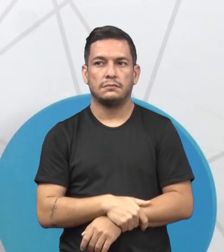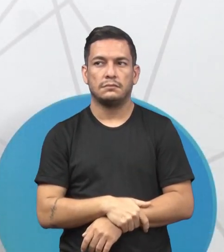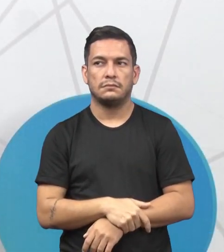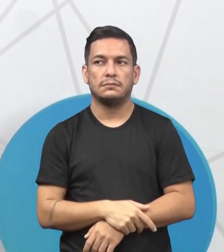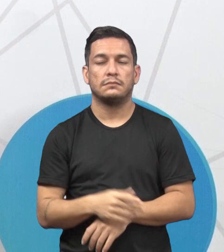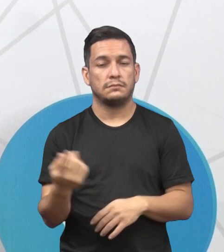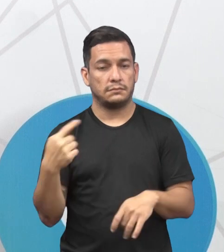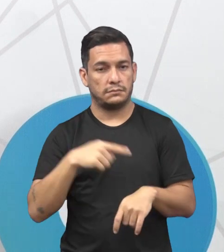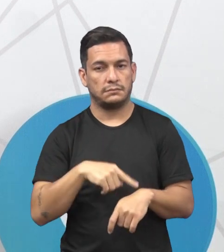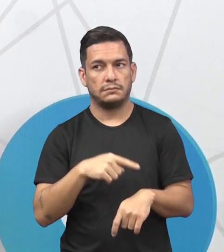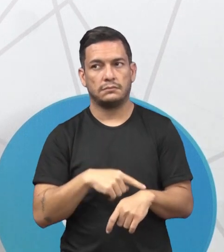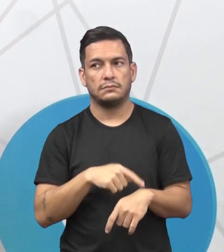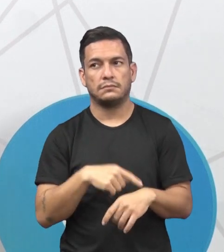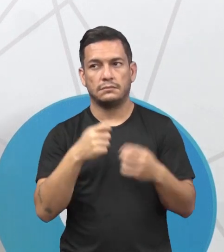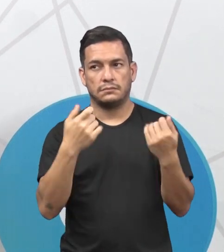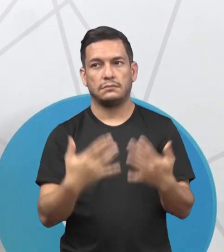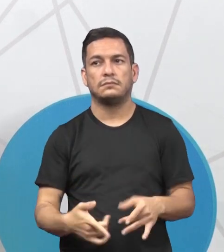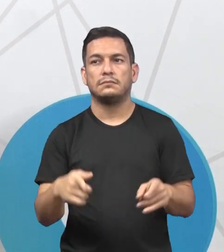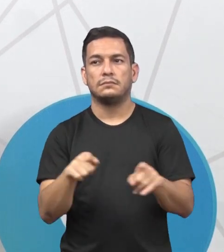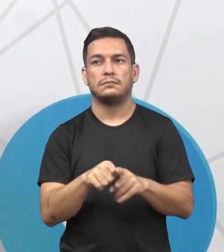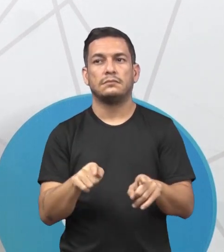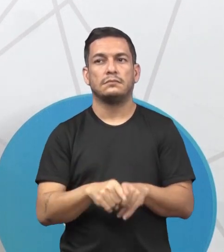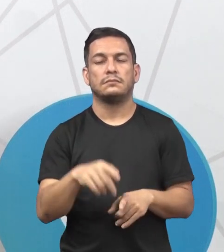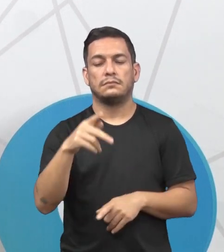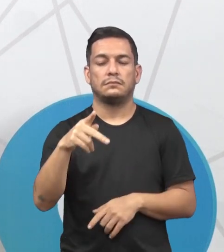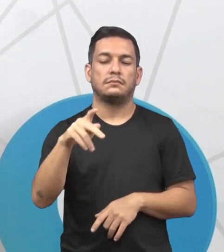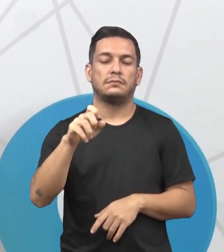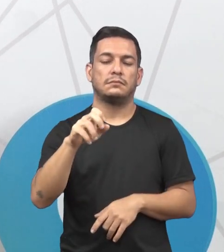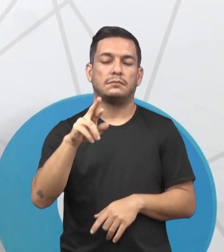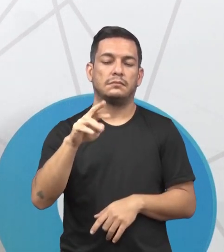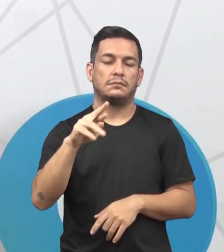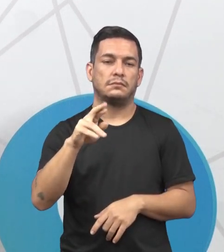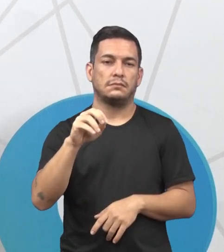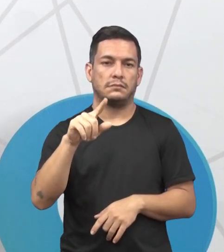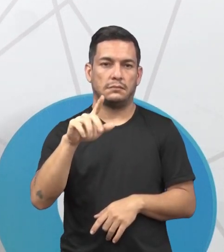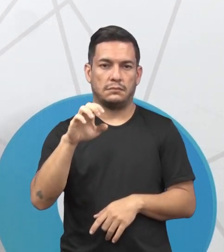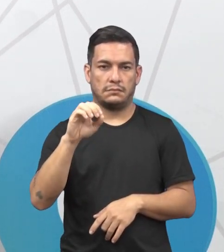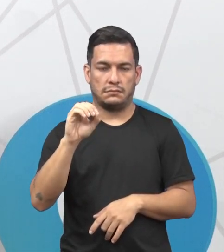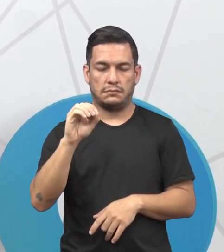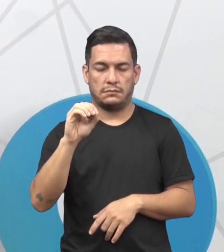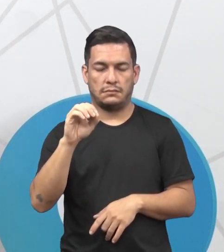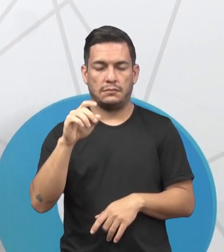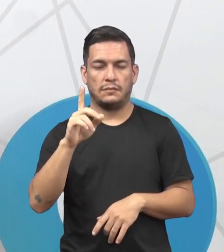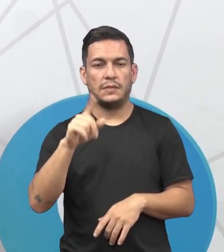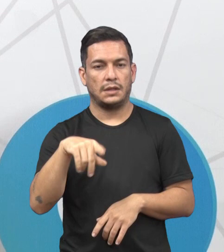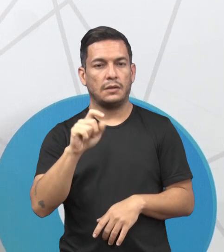Bom, nesse momento a gente fala um pouco agora sobre o petróleo, como a gente viu, uma das